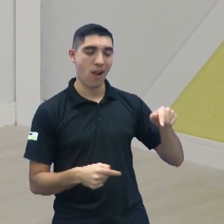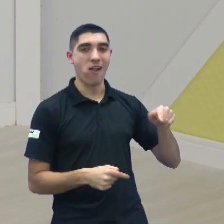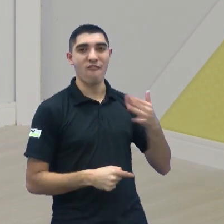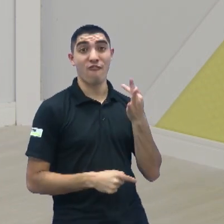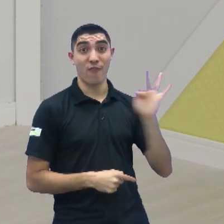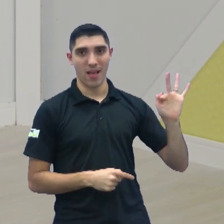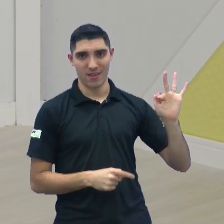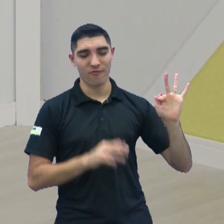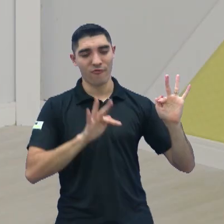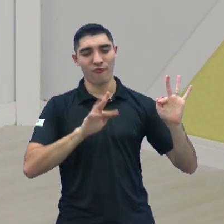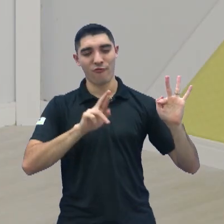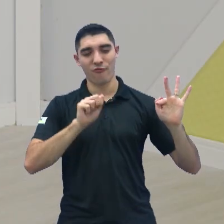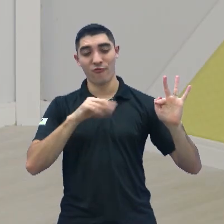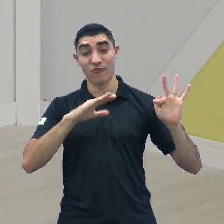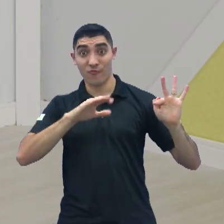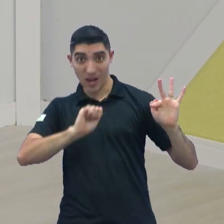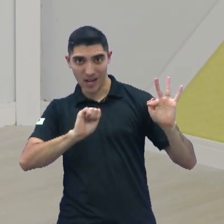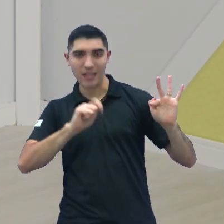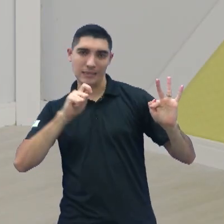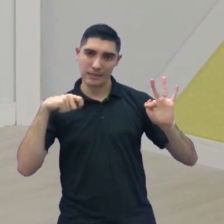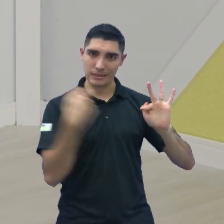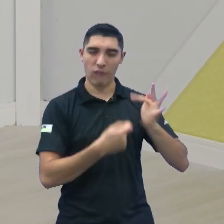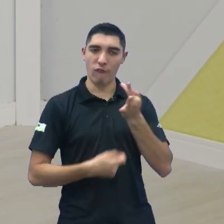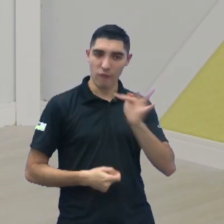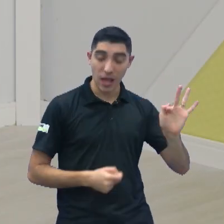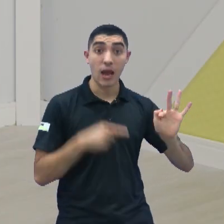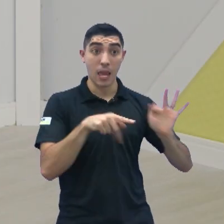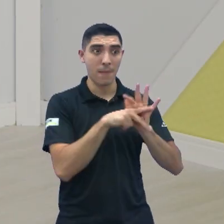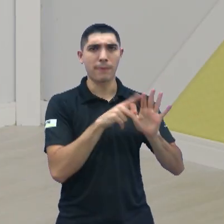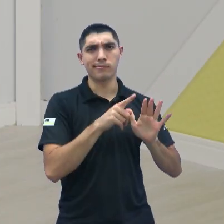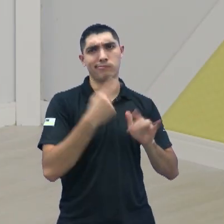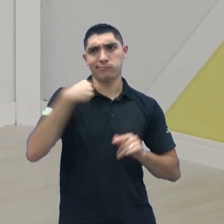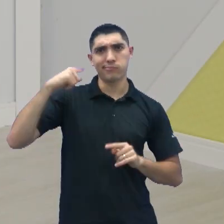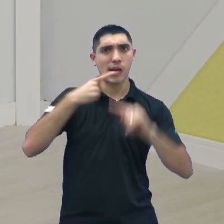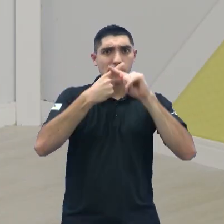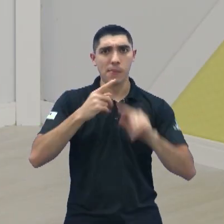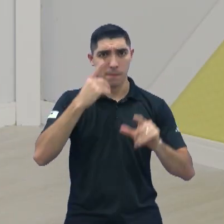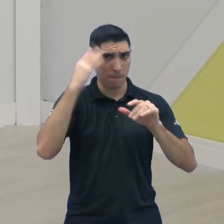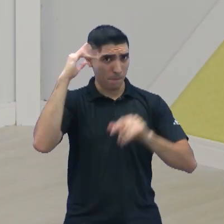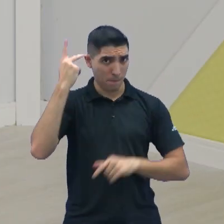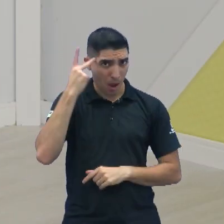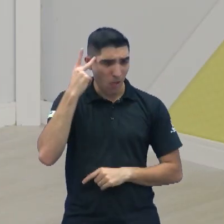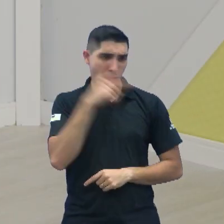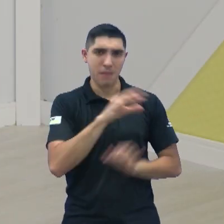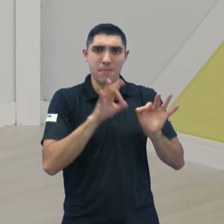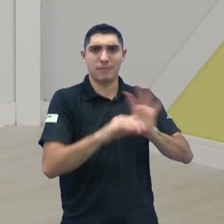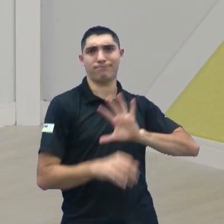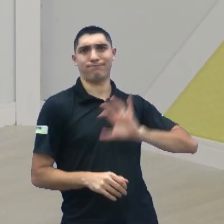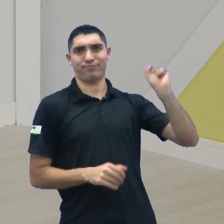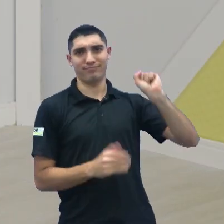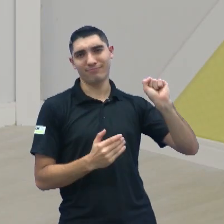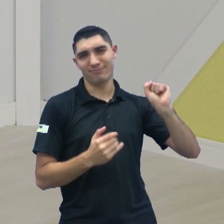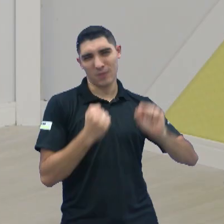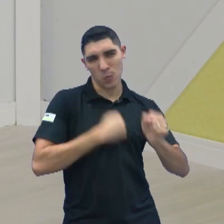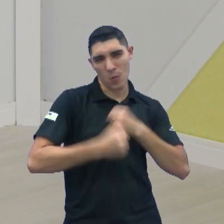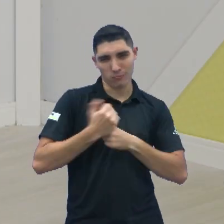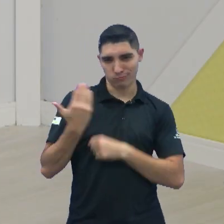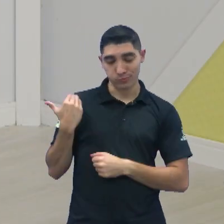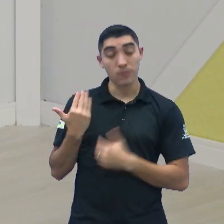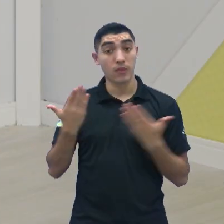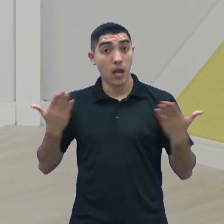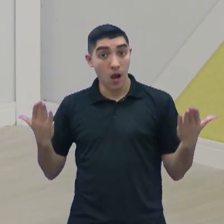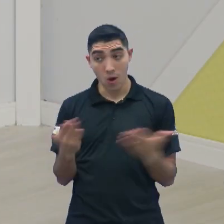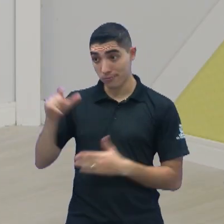da fase de realinhamento do campeonato estadual. E olha, foi um baita jogo do São José. O Paulito esteve por lá e